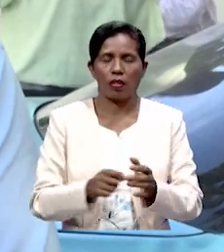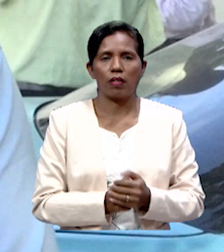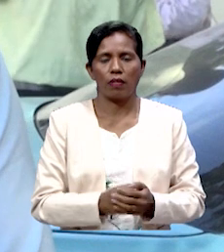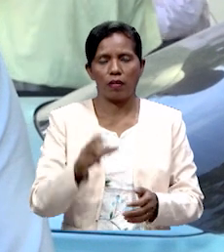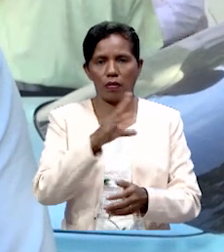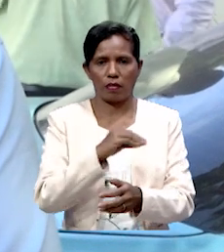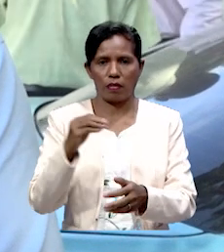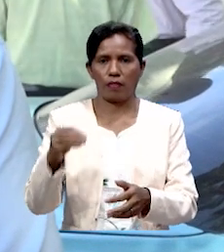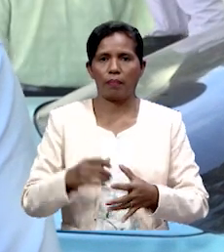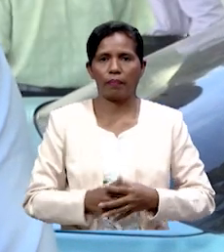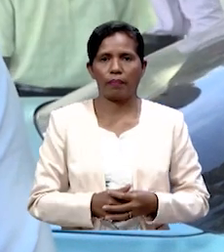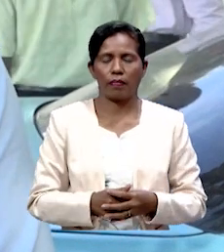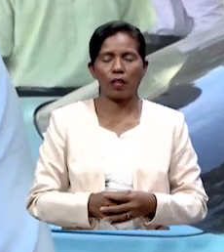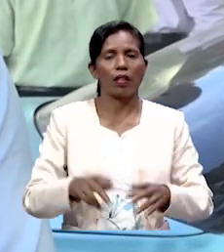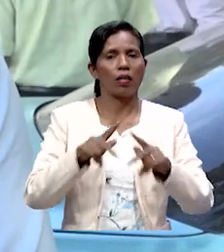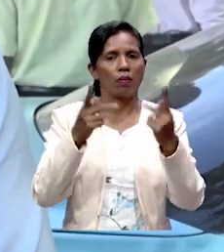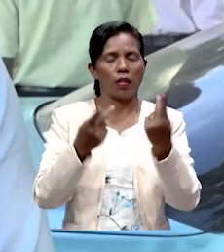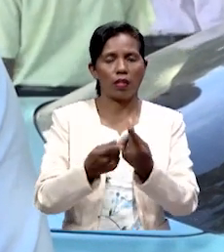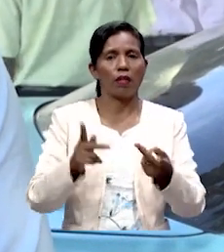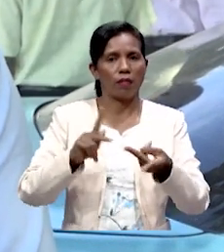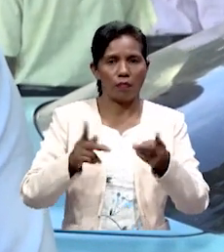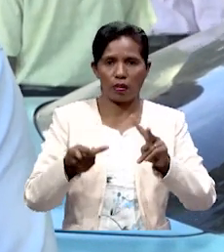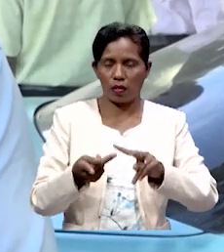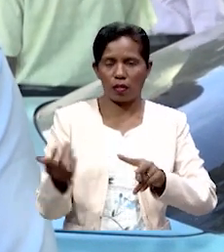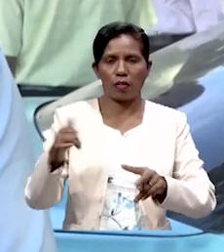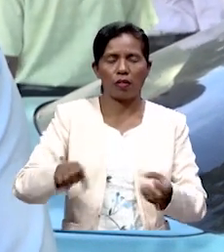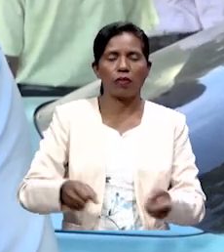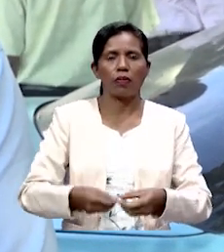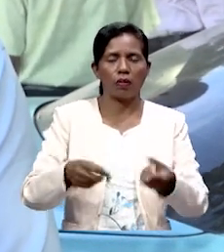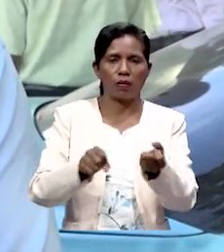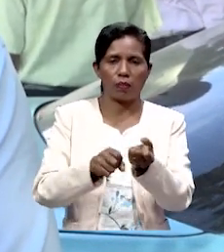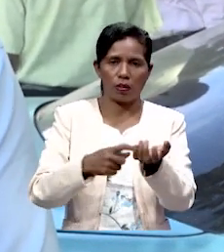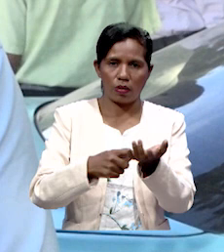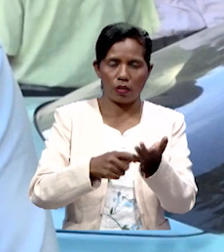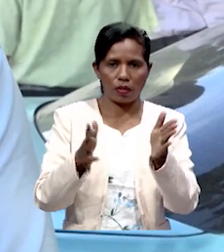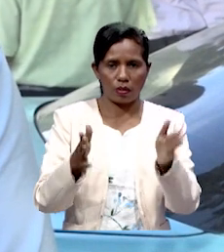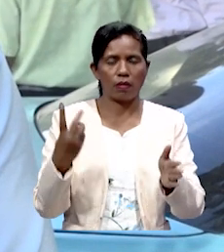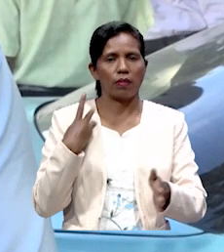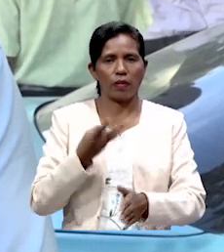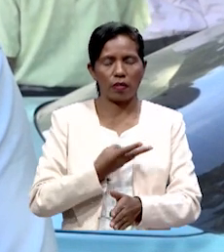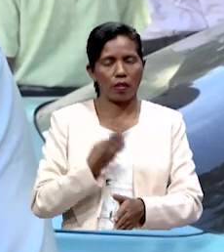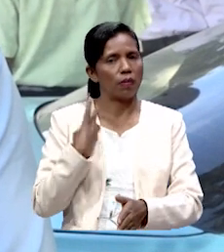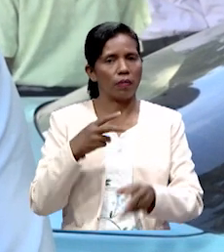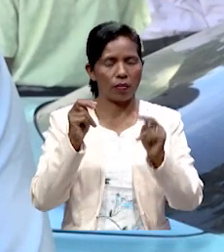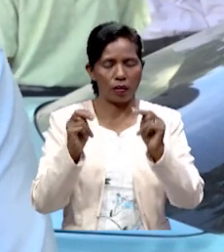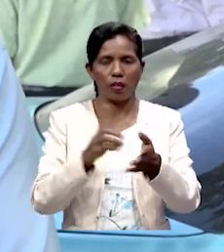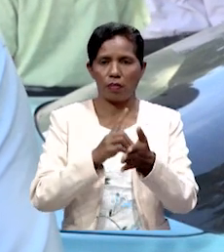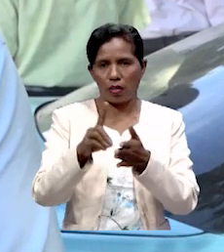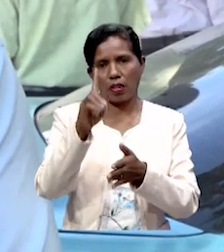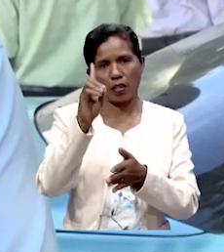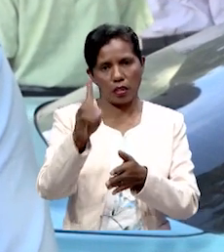Ninha, nomos ou companhia parceiros da NEMA, que foi apoio técnico da ITA. Kami precisa semana ida resim, onde